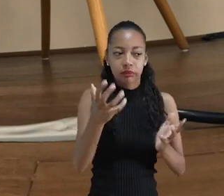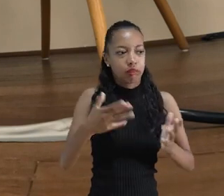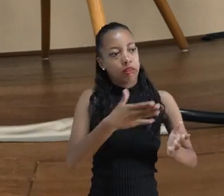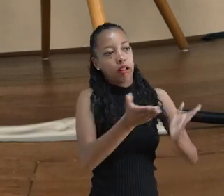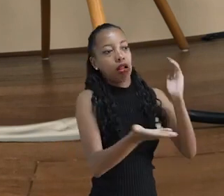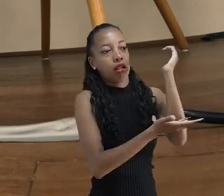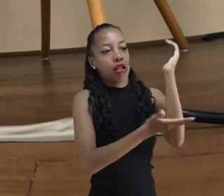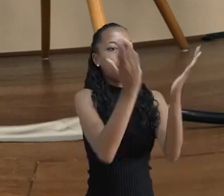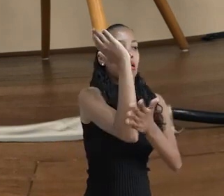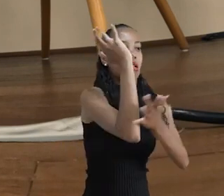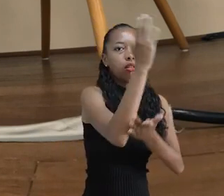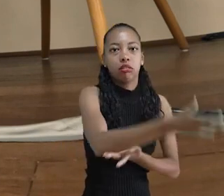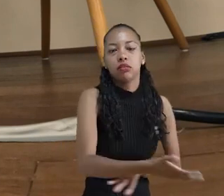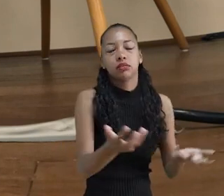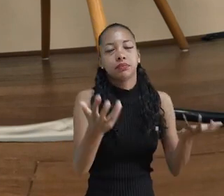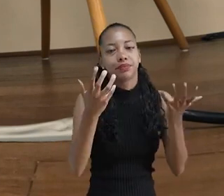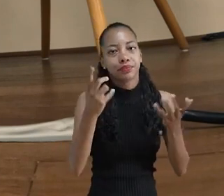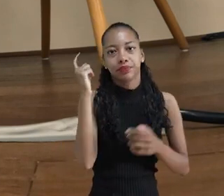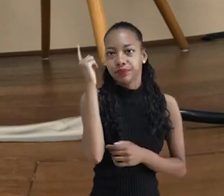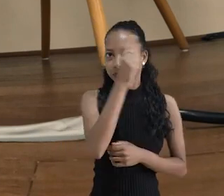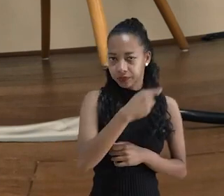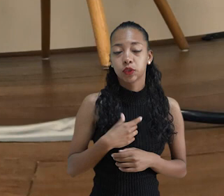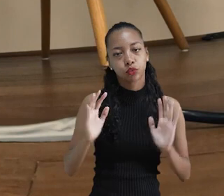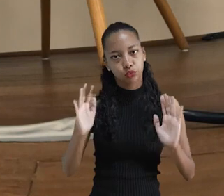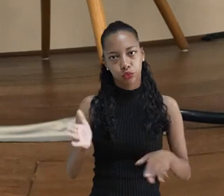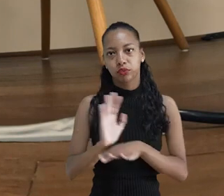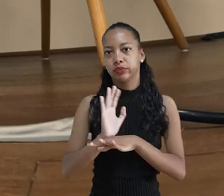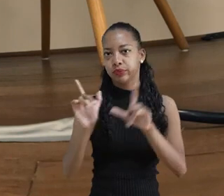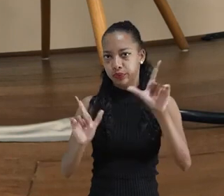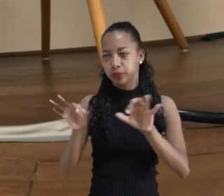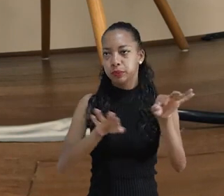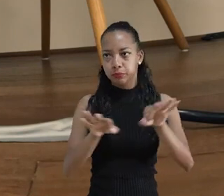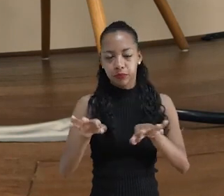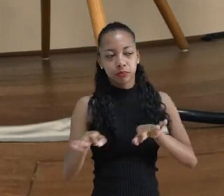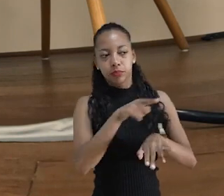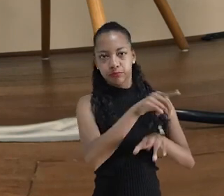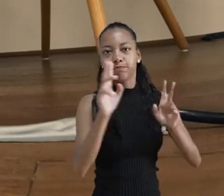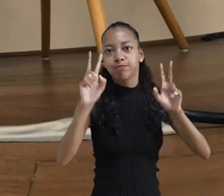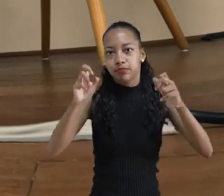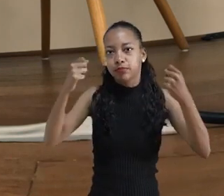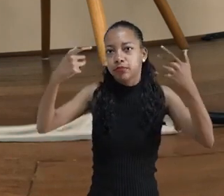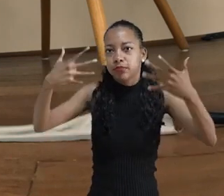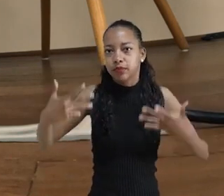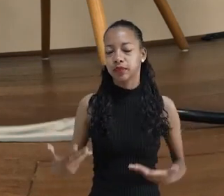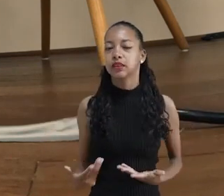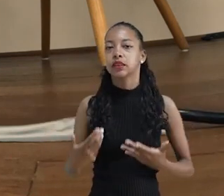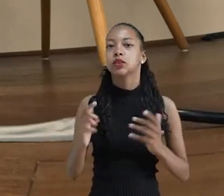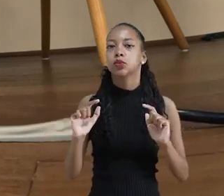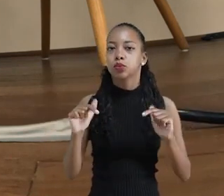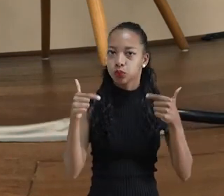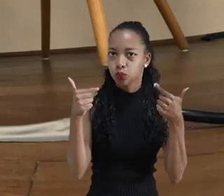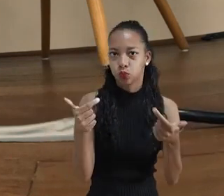Ambiental e inclusive fizemos filmes também sobre isso sobre essa luta né e a